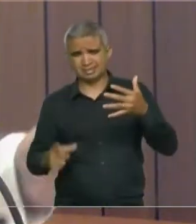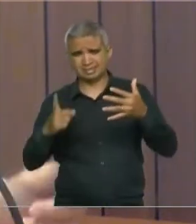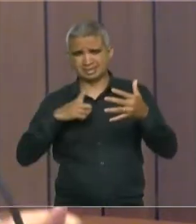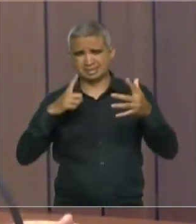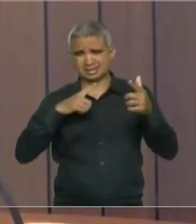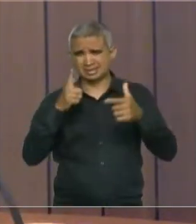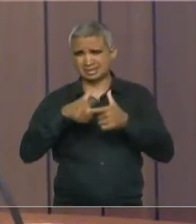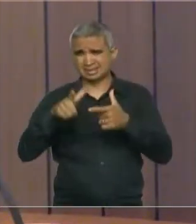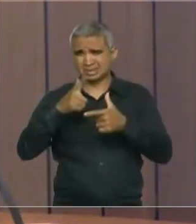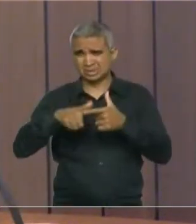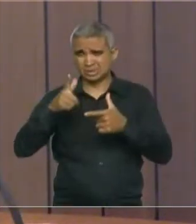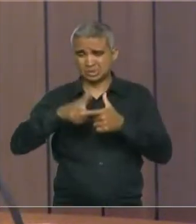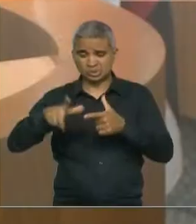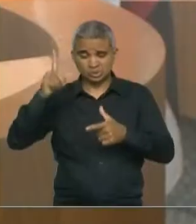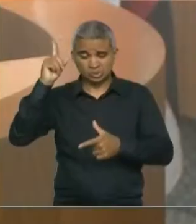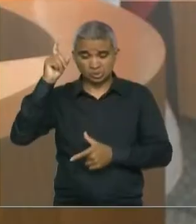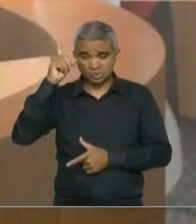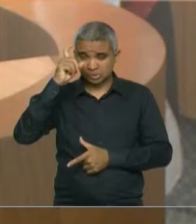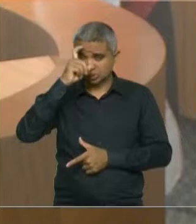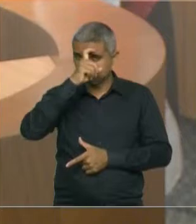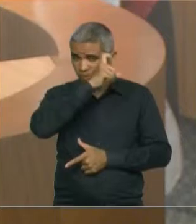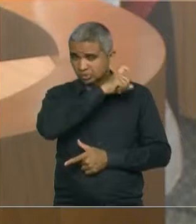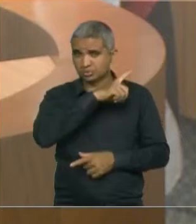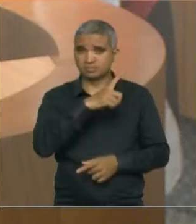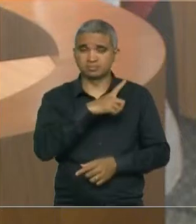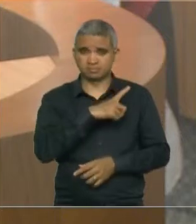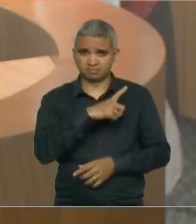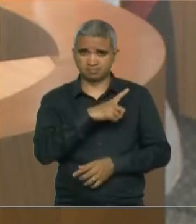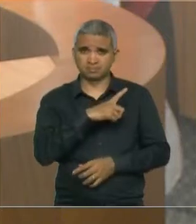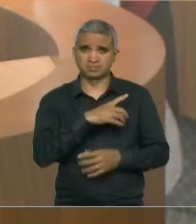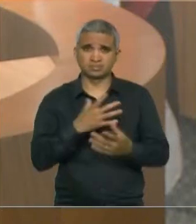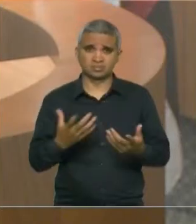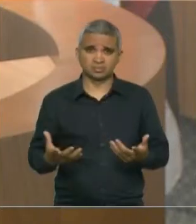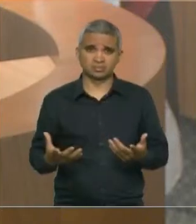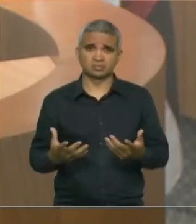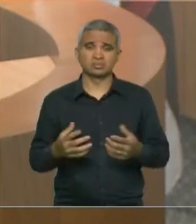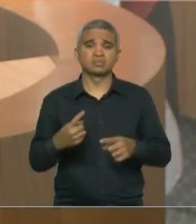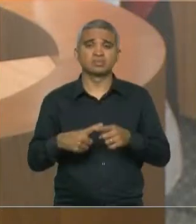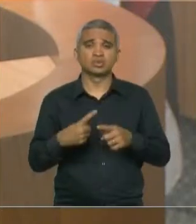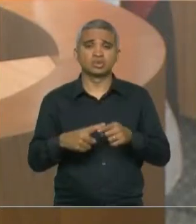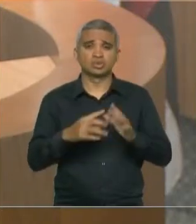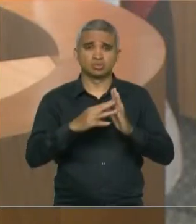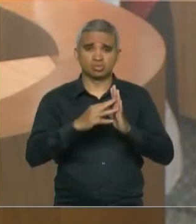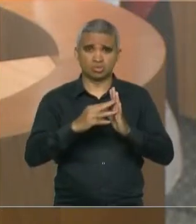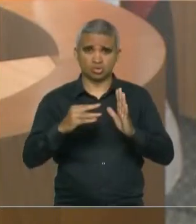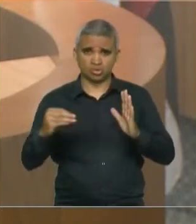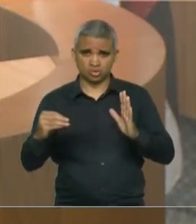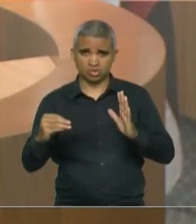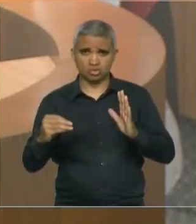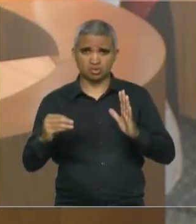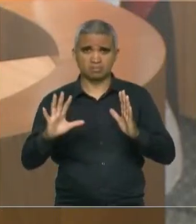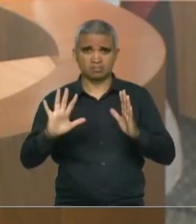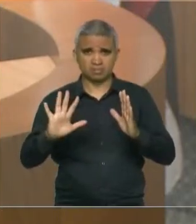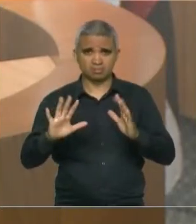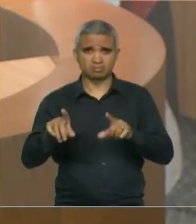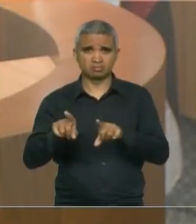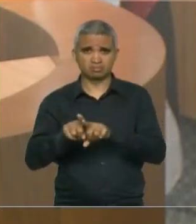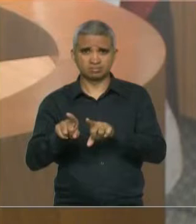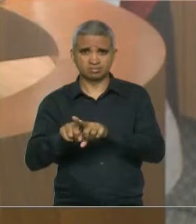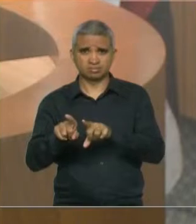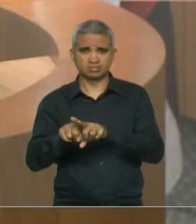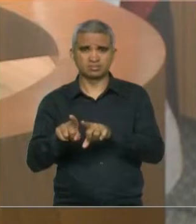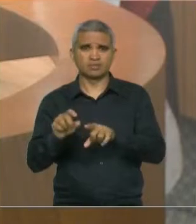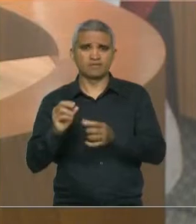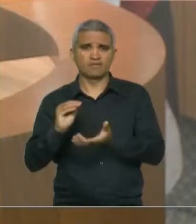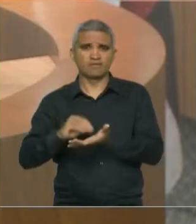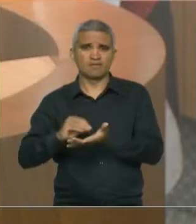apenas pelo modelo, mas também e principalmente pela questão de gestão e de financiamento. Eu vejo, deputada